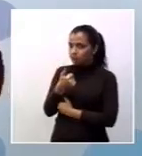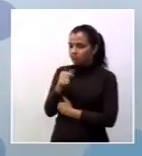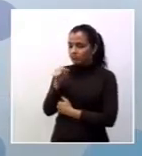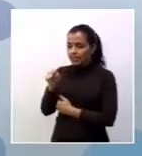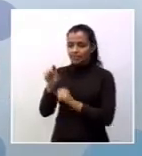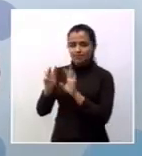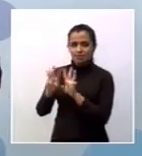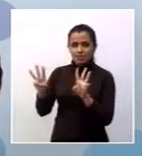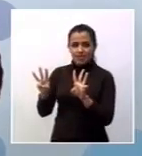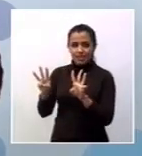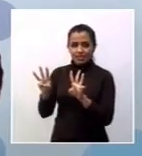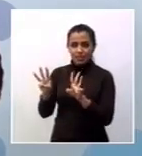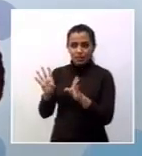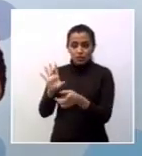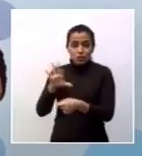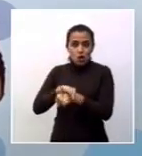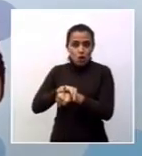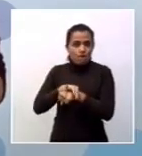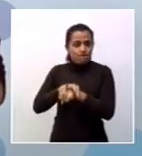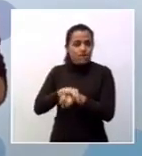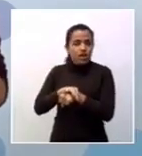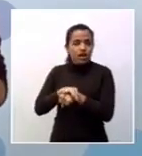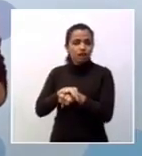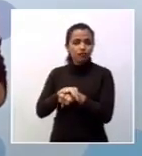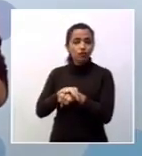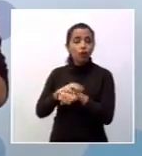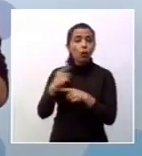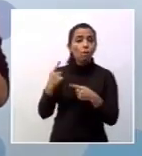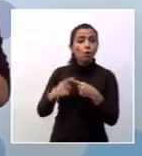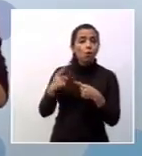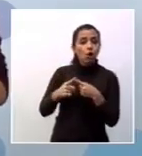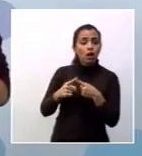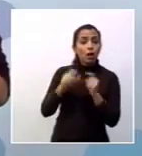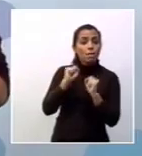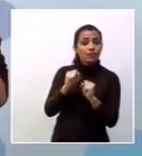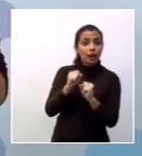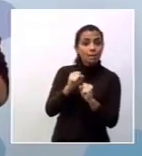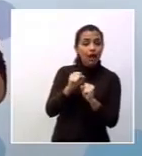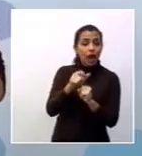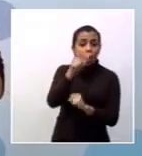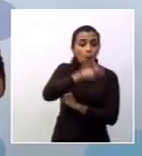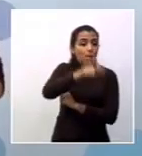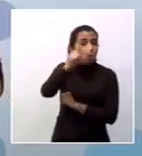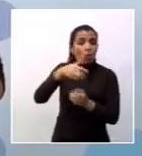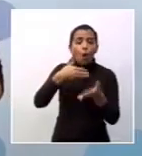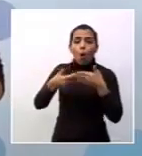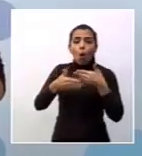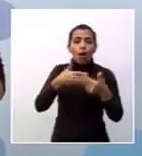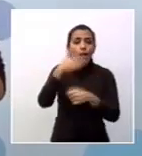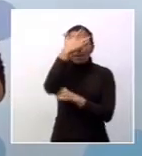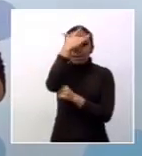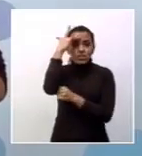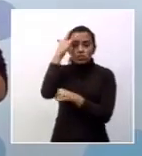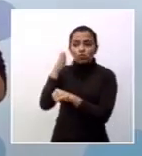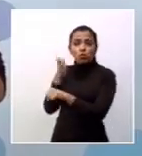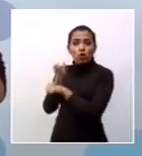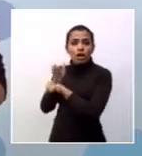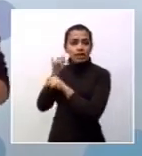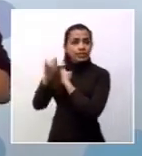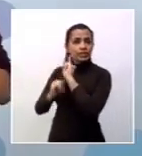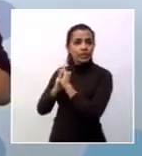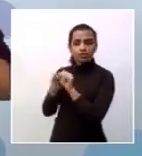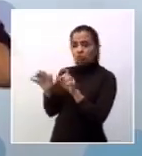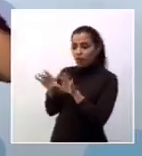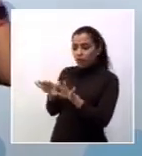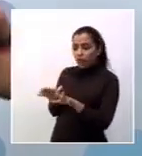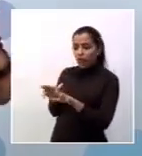é um site tão confiável, no sentido de que ela pode ser editada por qualquer pessoa, tá? Então, não é